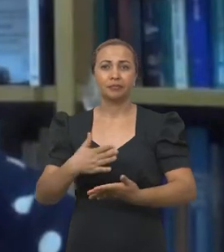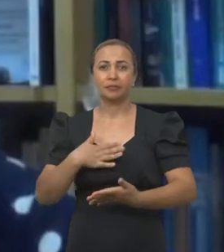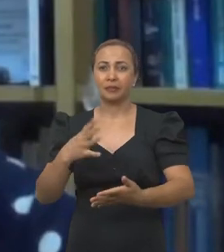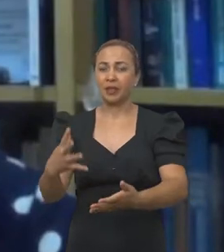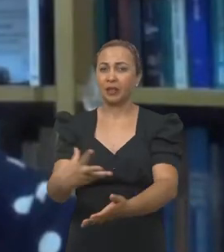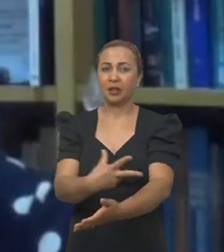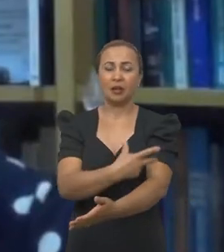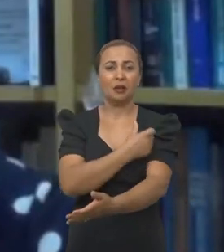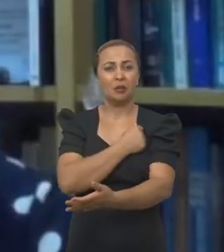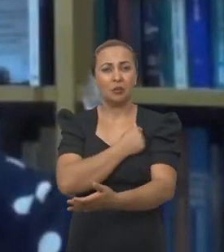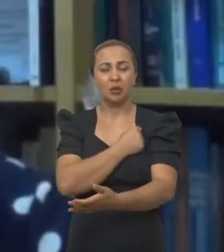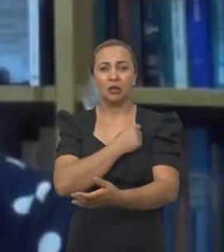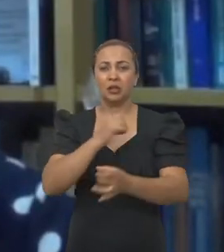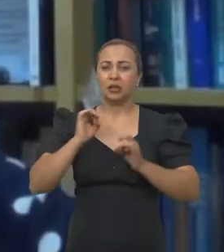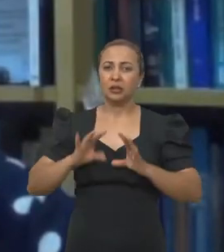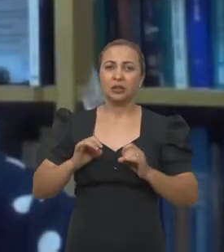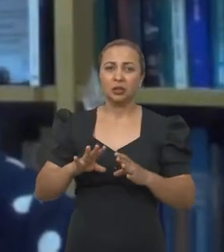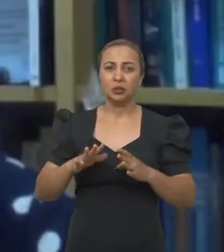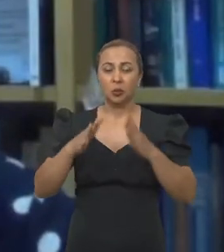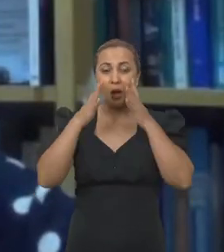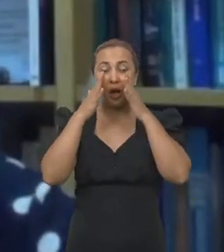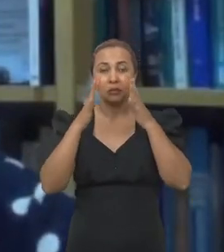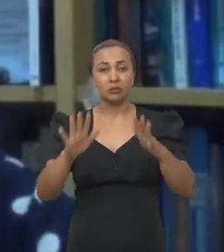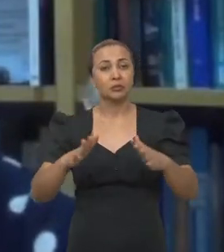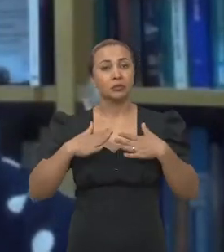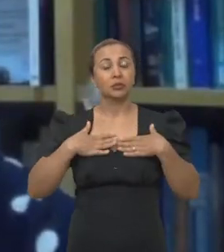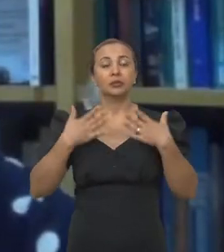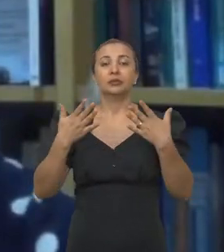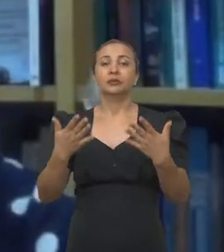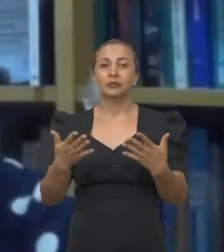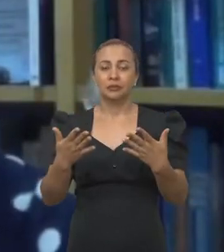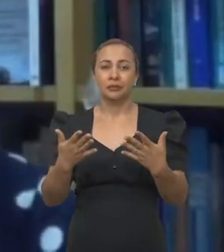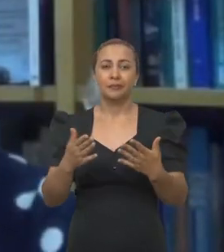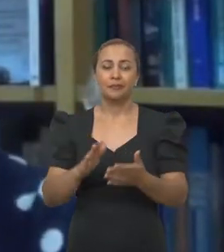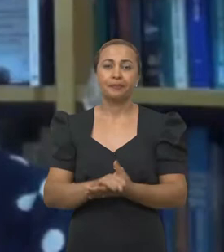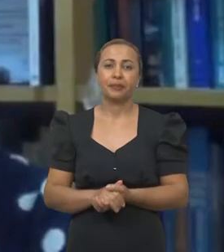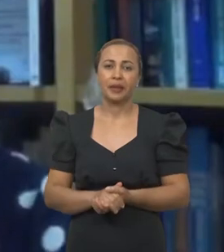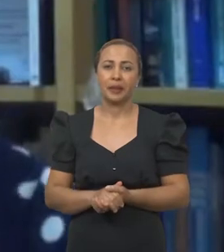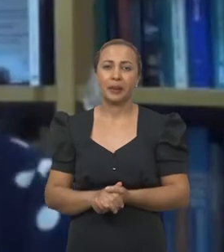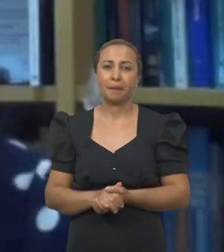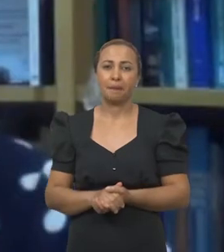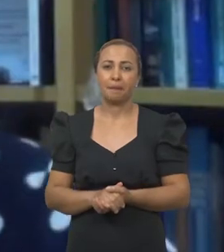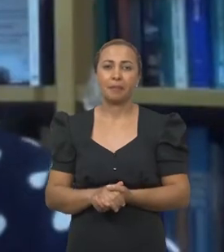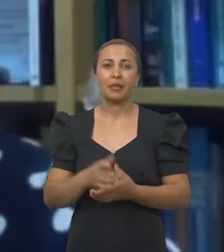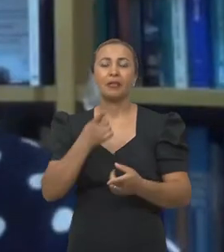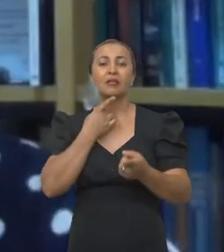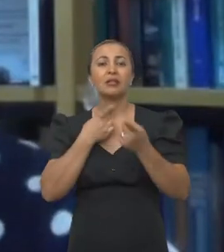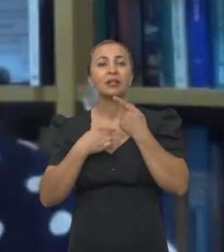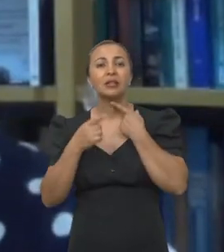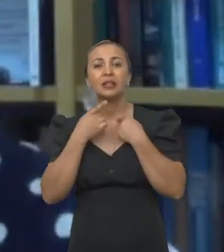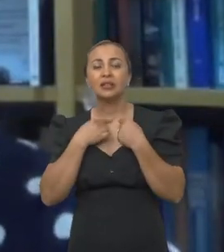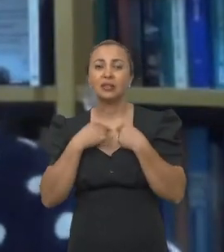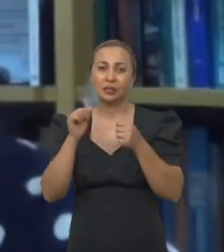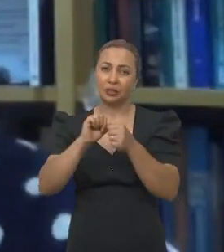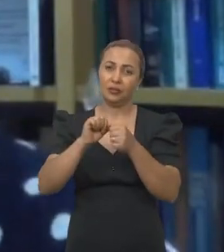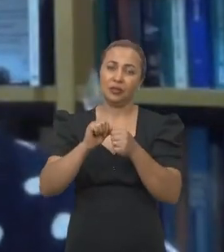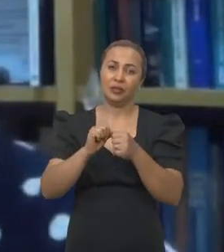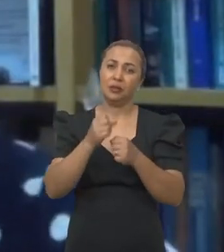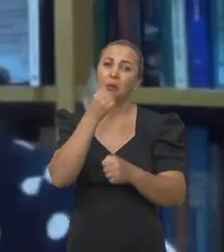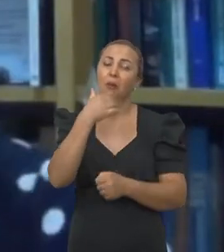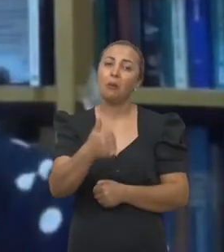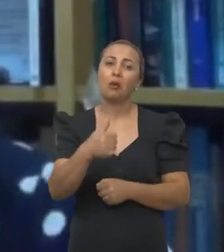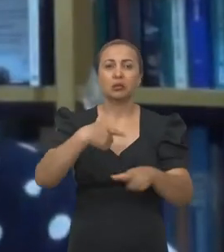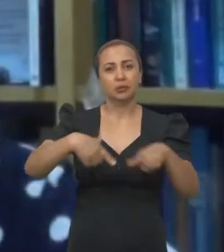e me até me emociona me deixou impressionada foi a vontade